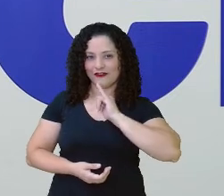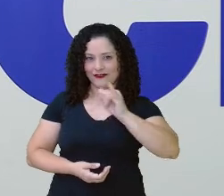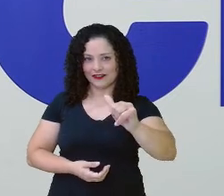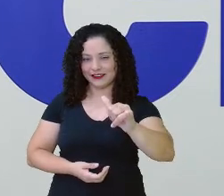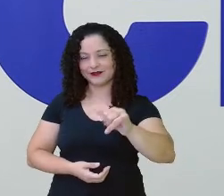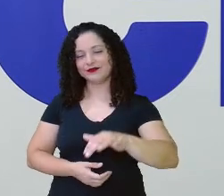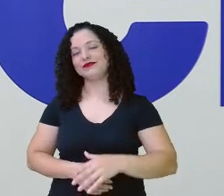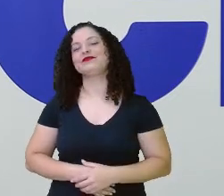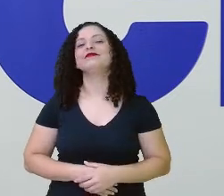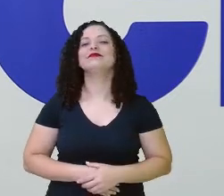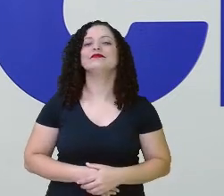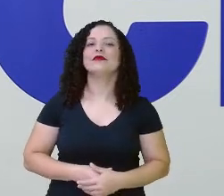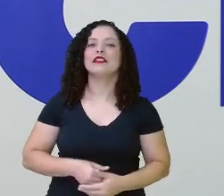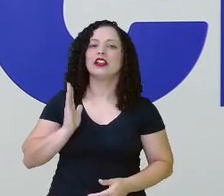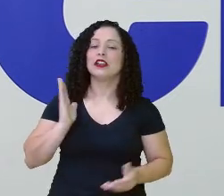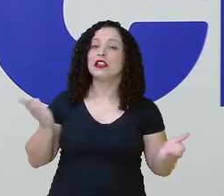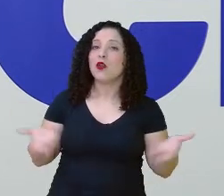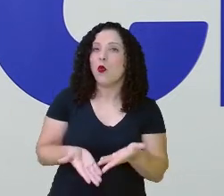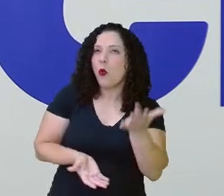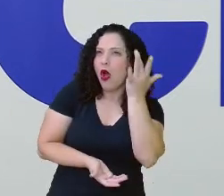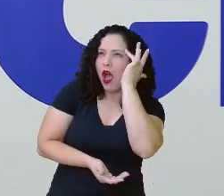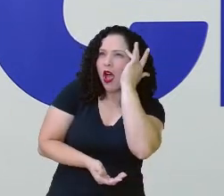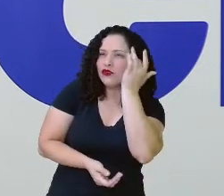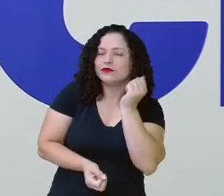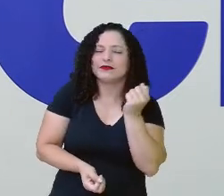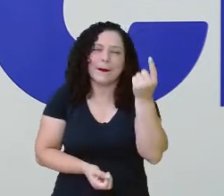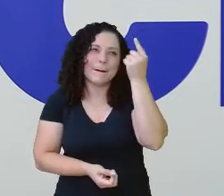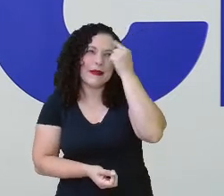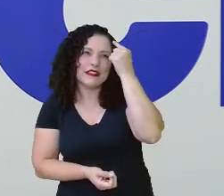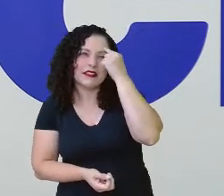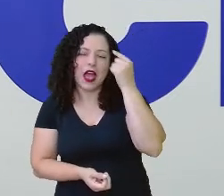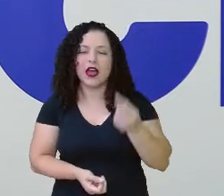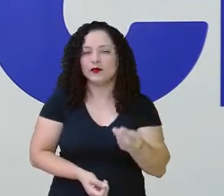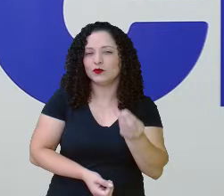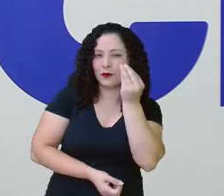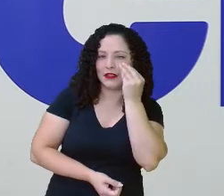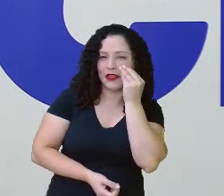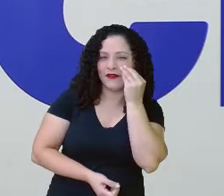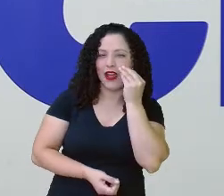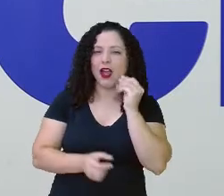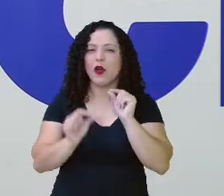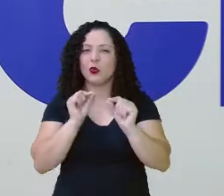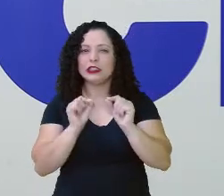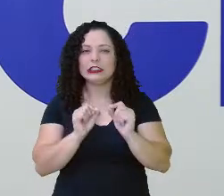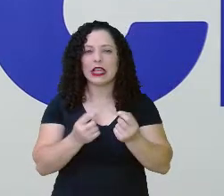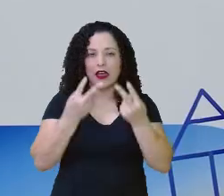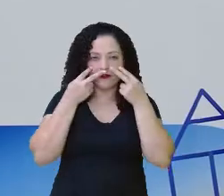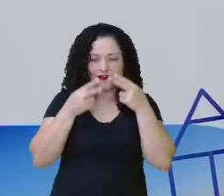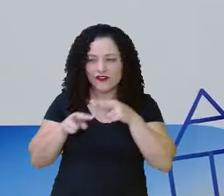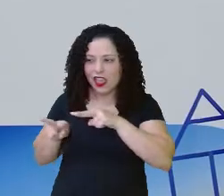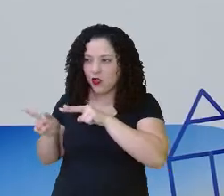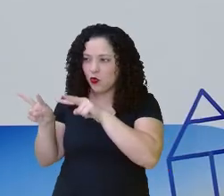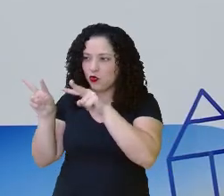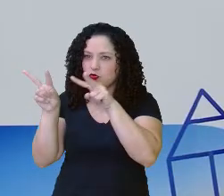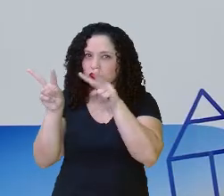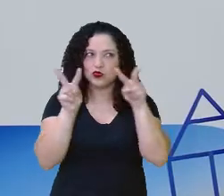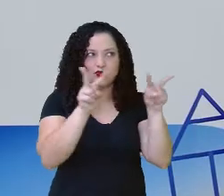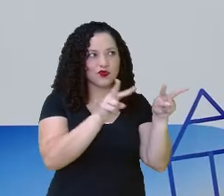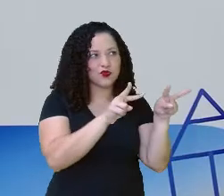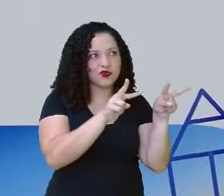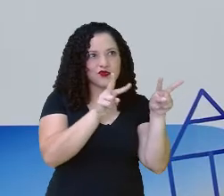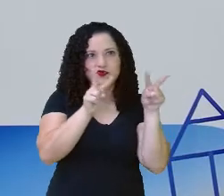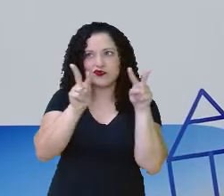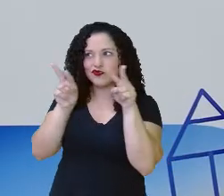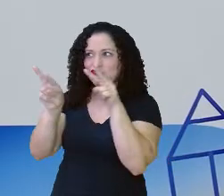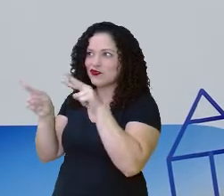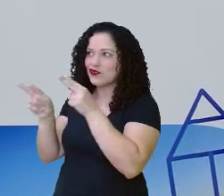que chegar alguma... Acho que eles estão pensando, Então, né? estão pensando. Observando o que tem em volta. Olha aí em volta, vê se tem algum objeto